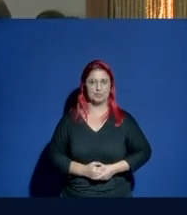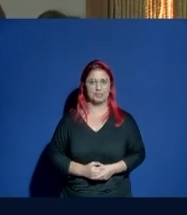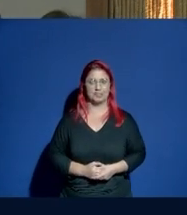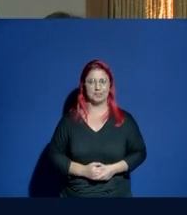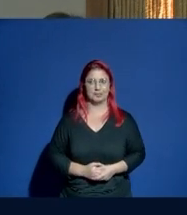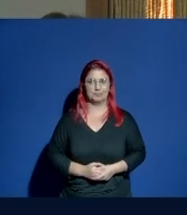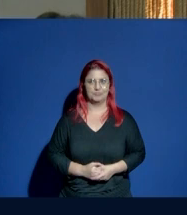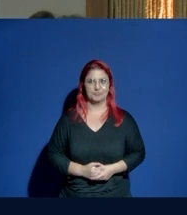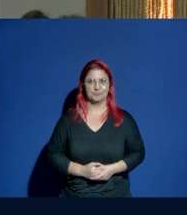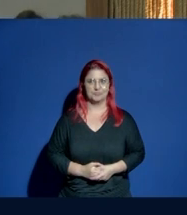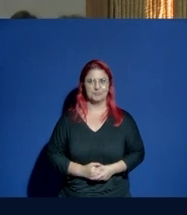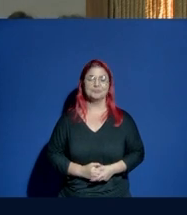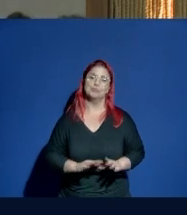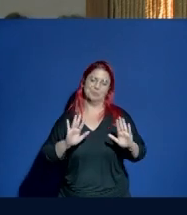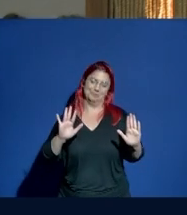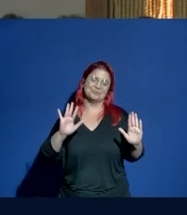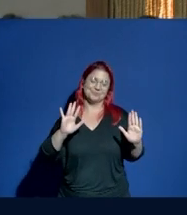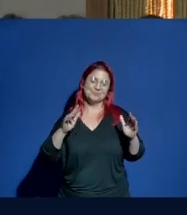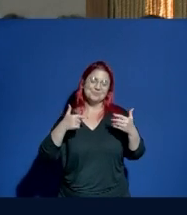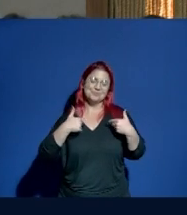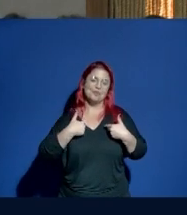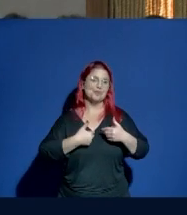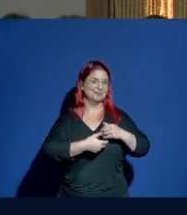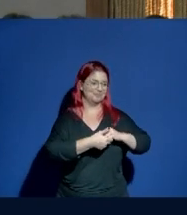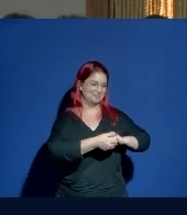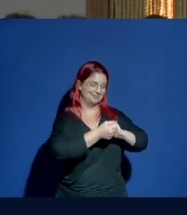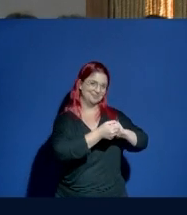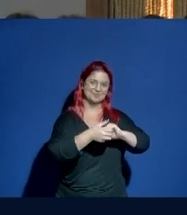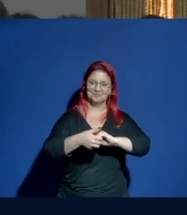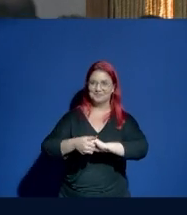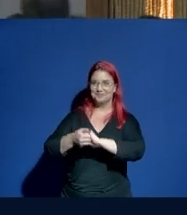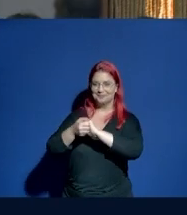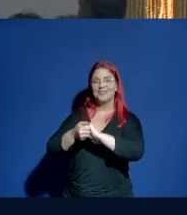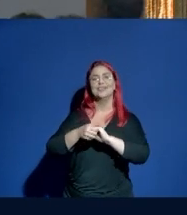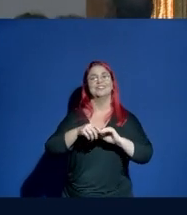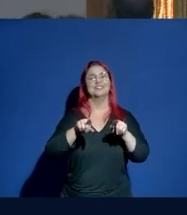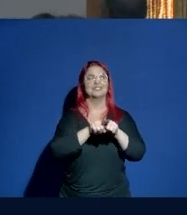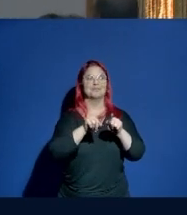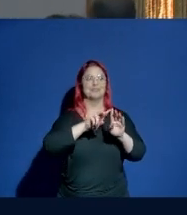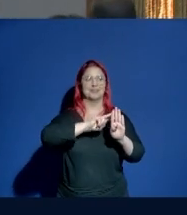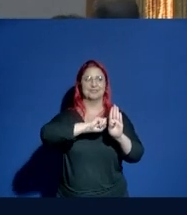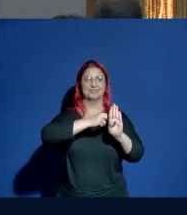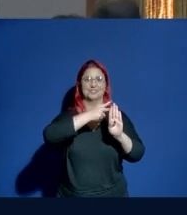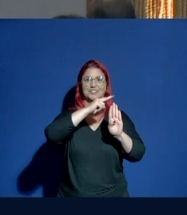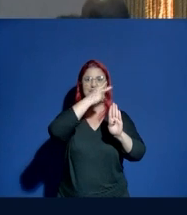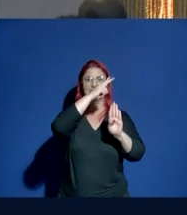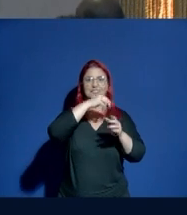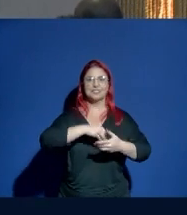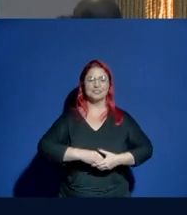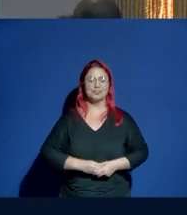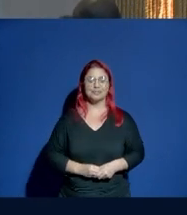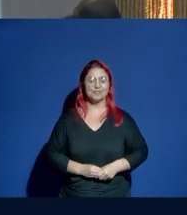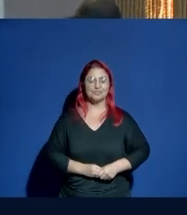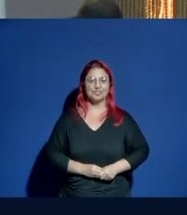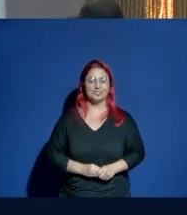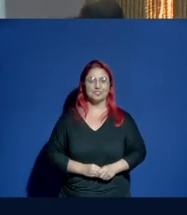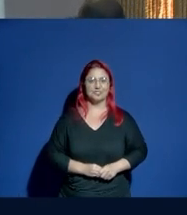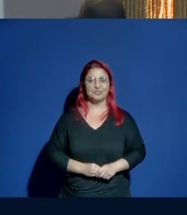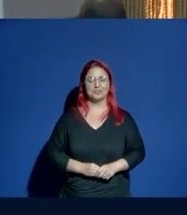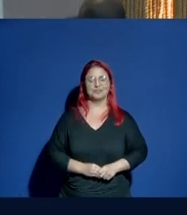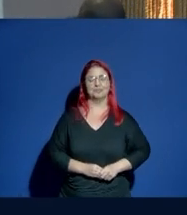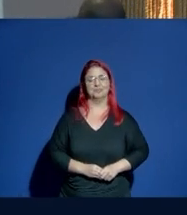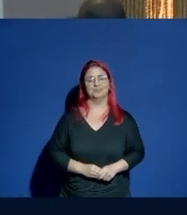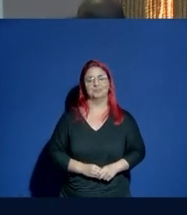primeiro cumprimentar aqui o Esteves aquilo vtg pactual por esse evento e ao mesmo